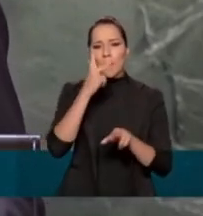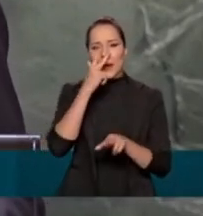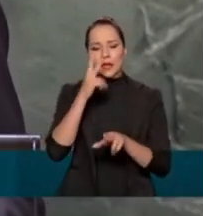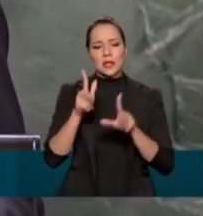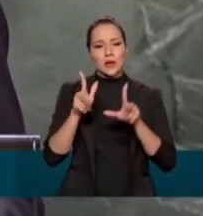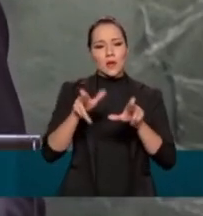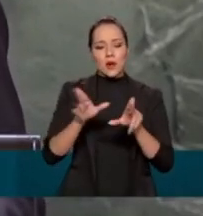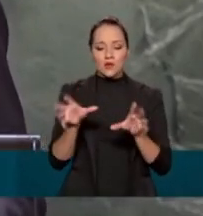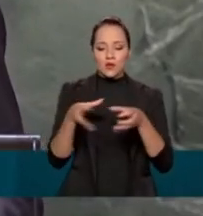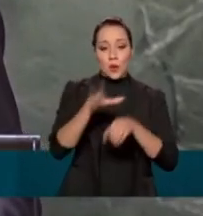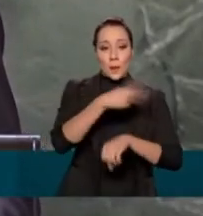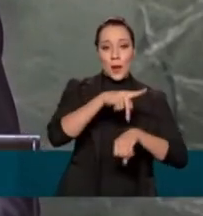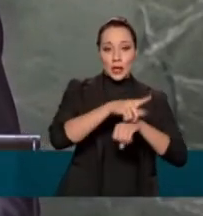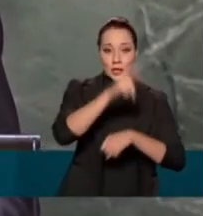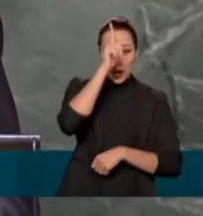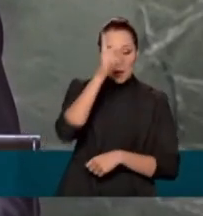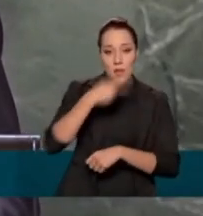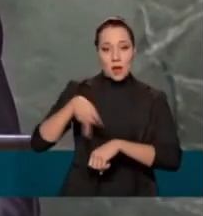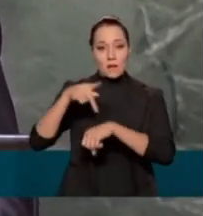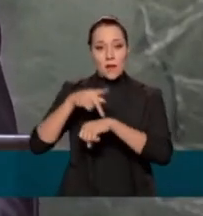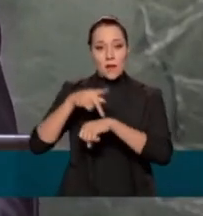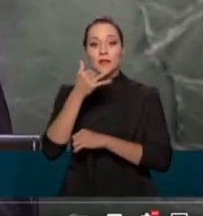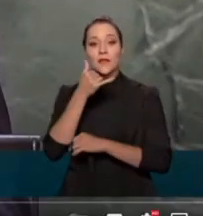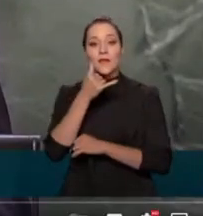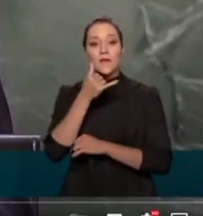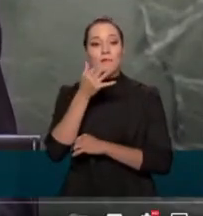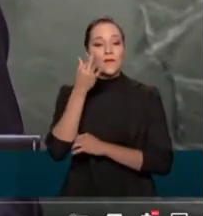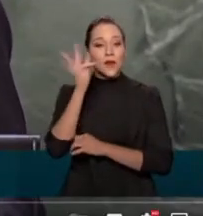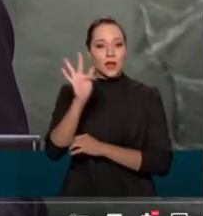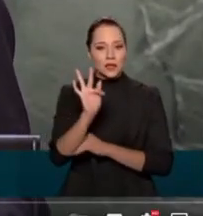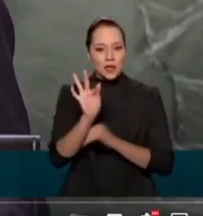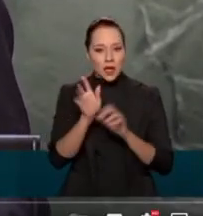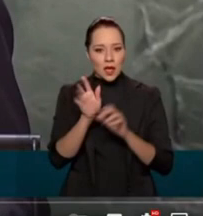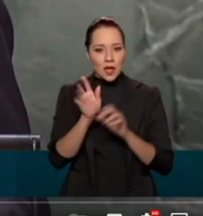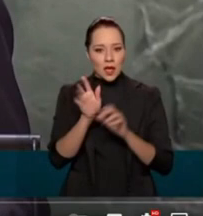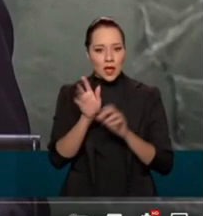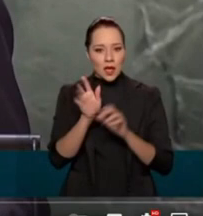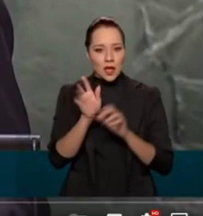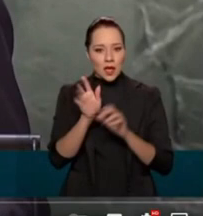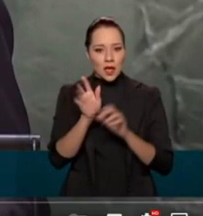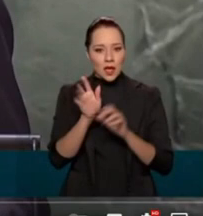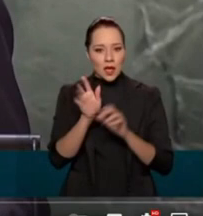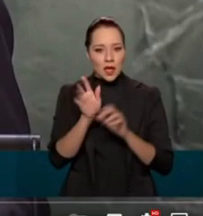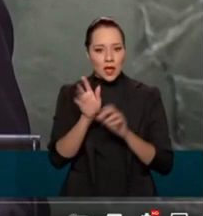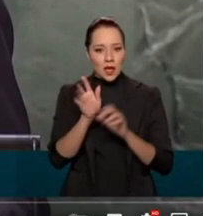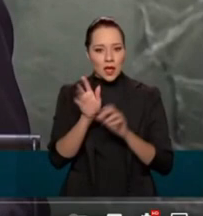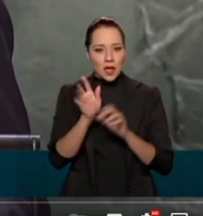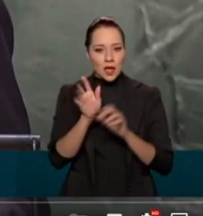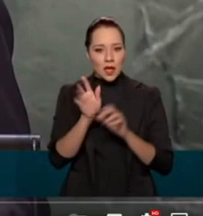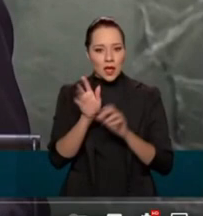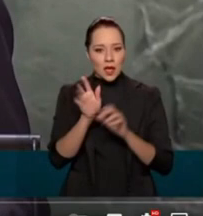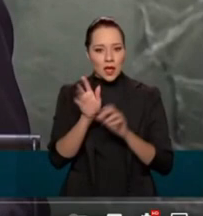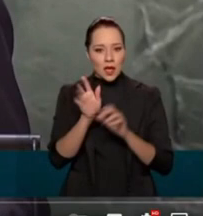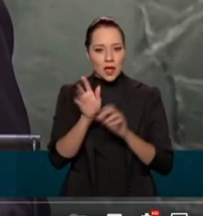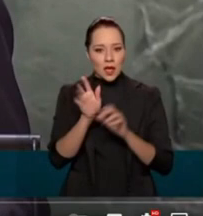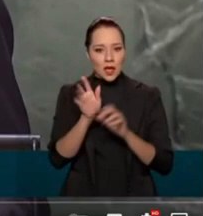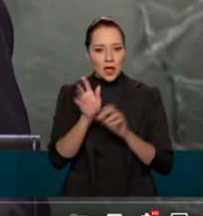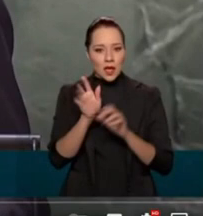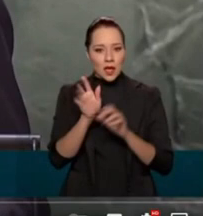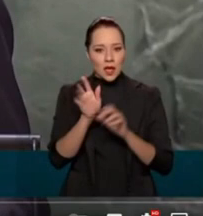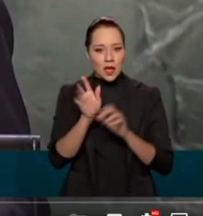Alemanha e França juntas é destinada às reservas indígenas que inclusive ele abertamente